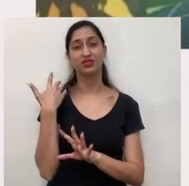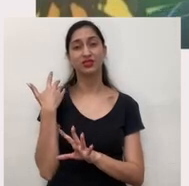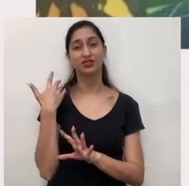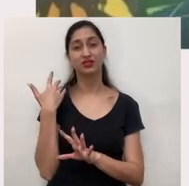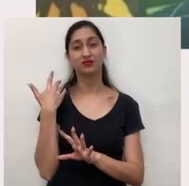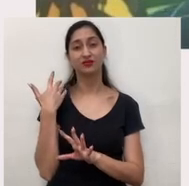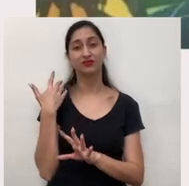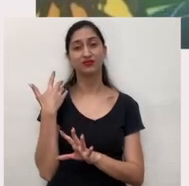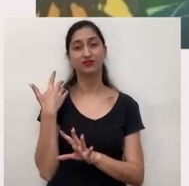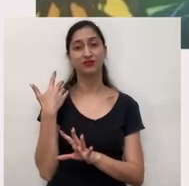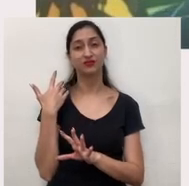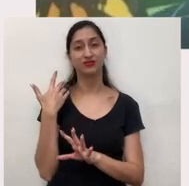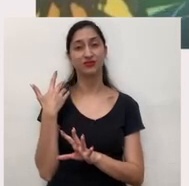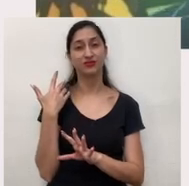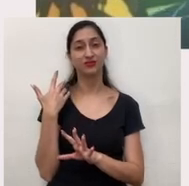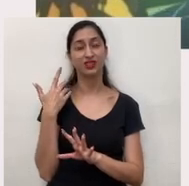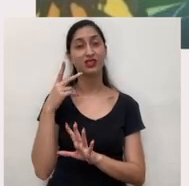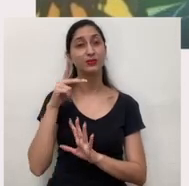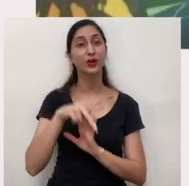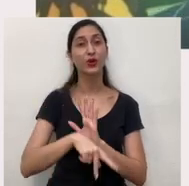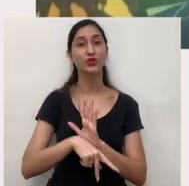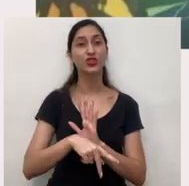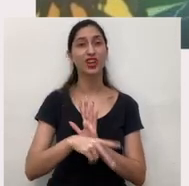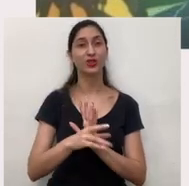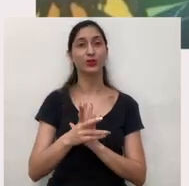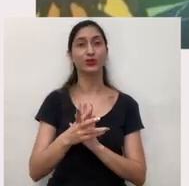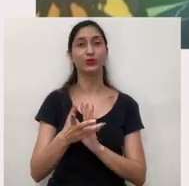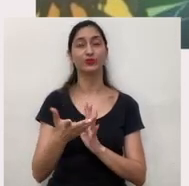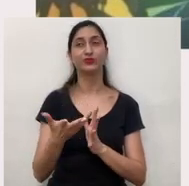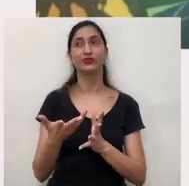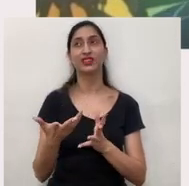muito fresco assim, o projeto, assim, muito